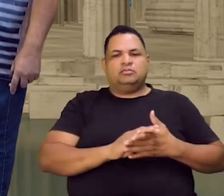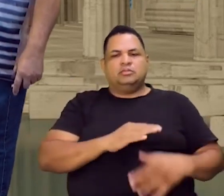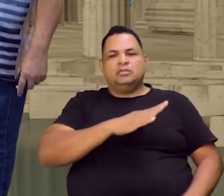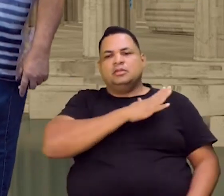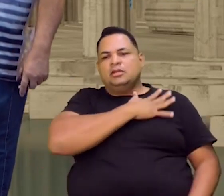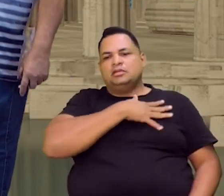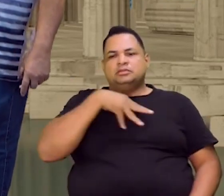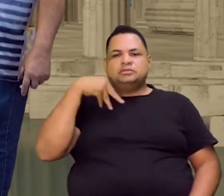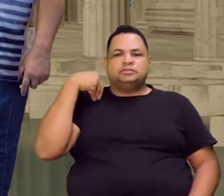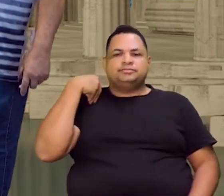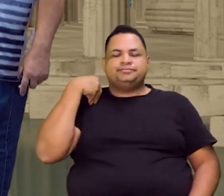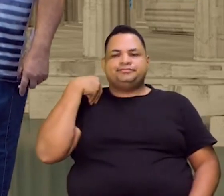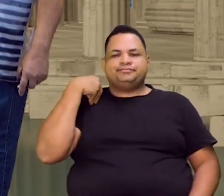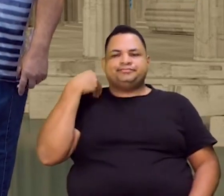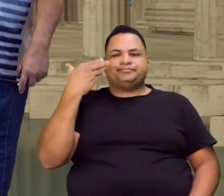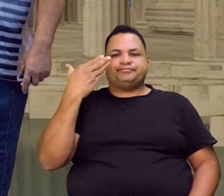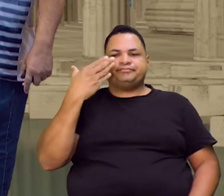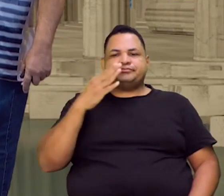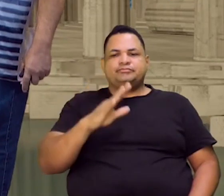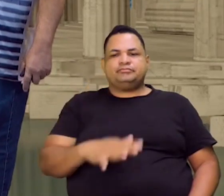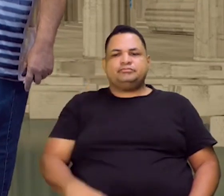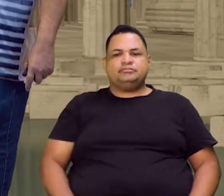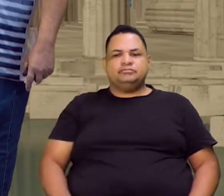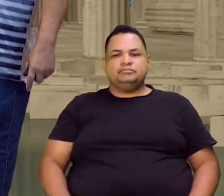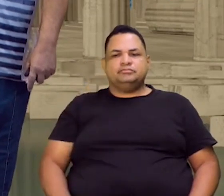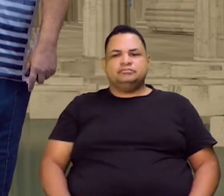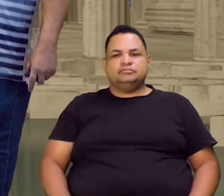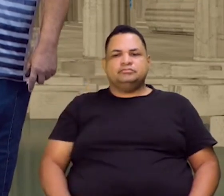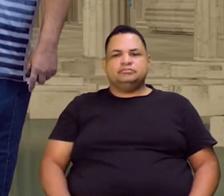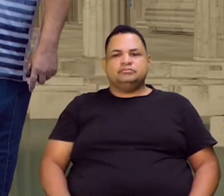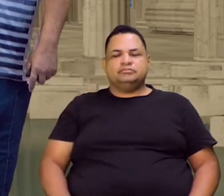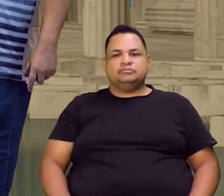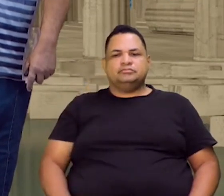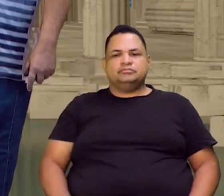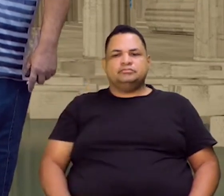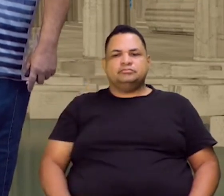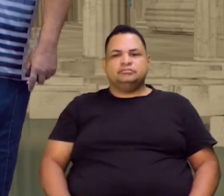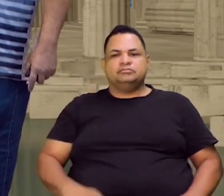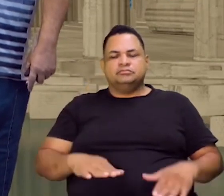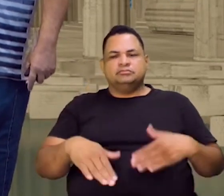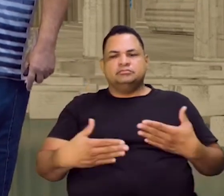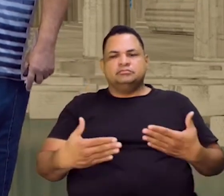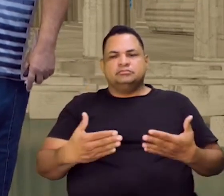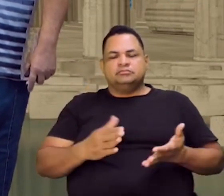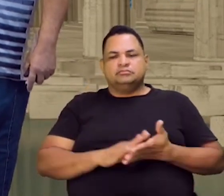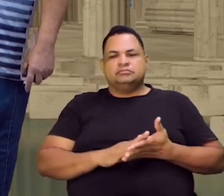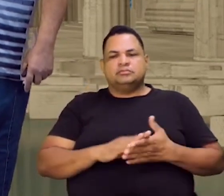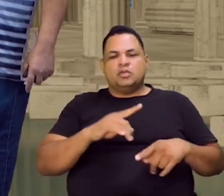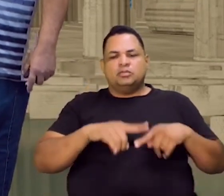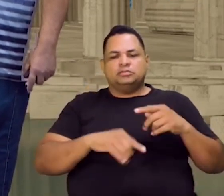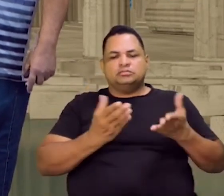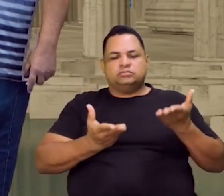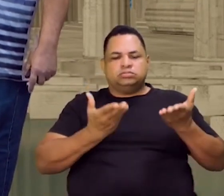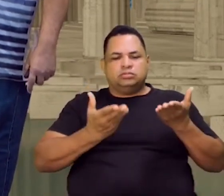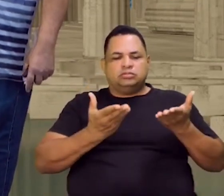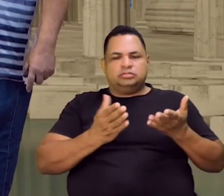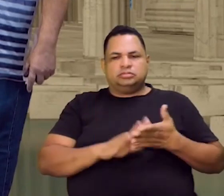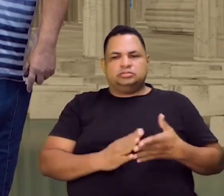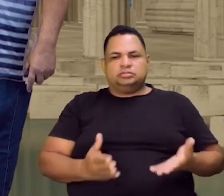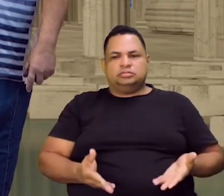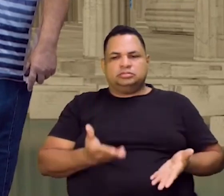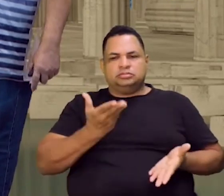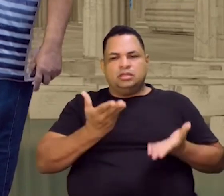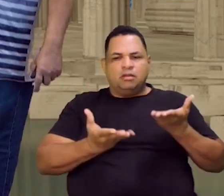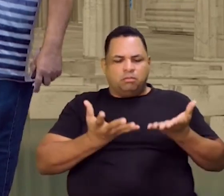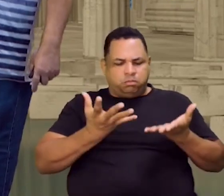falou, nós falamos na aula anterior, né? Aulas anteriores aí. Corpos pesados, corpos leves, né? Que é a